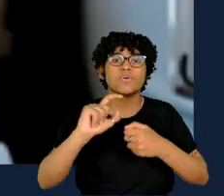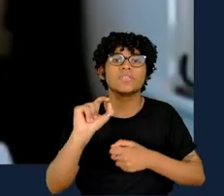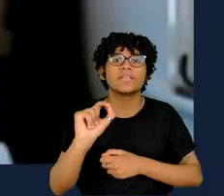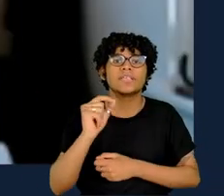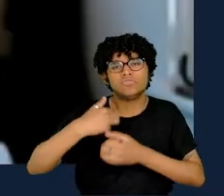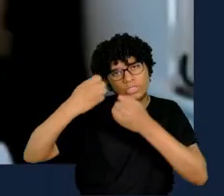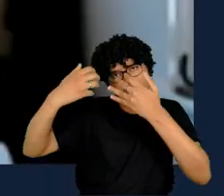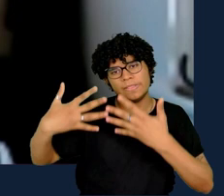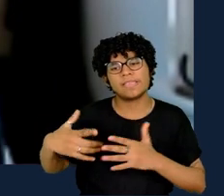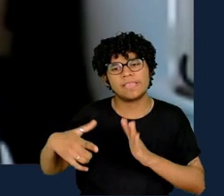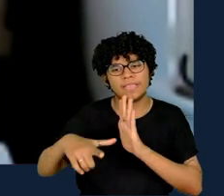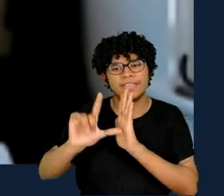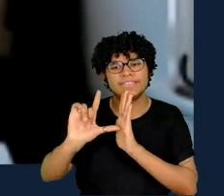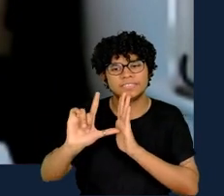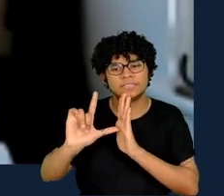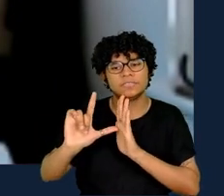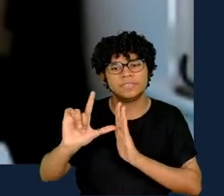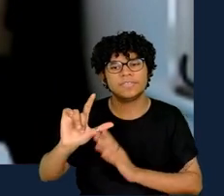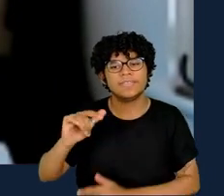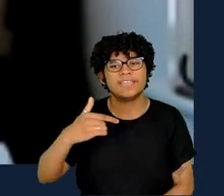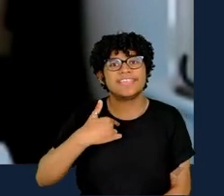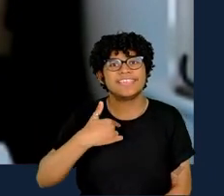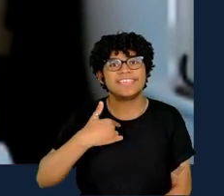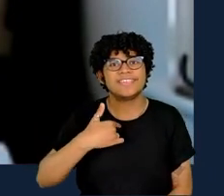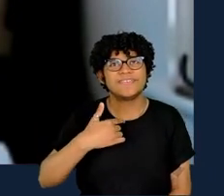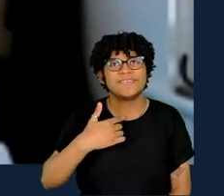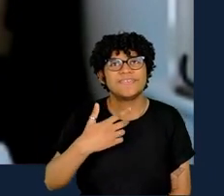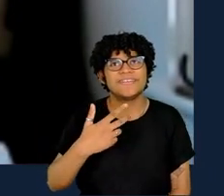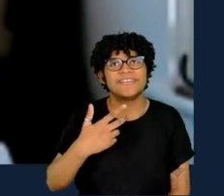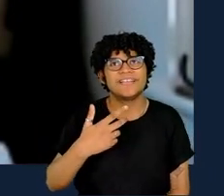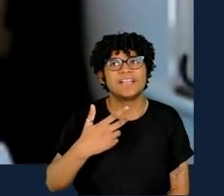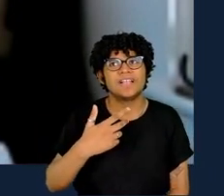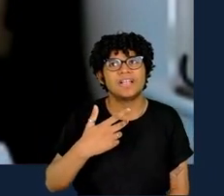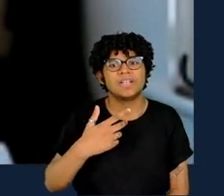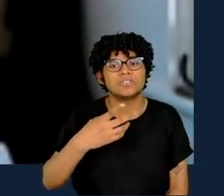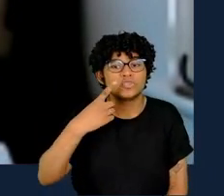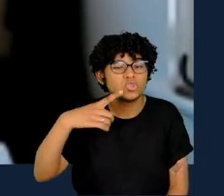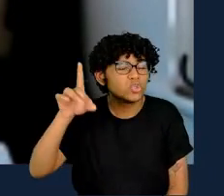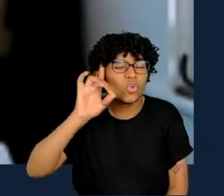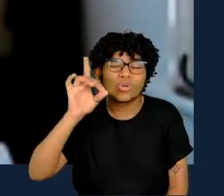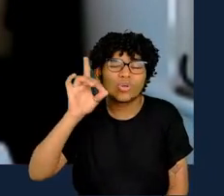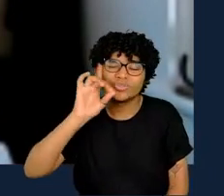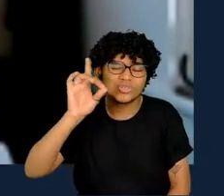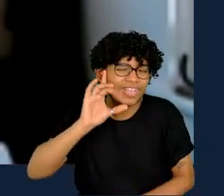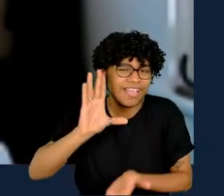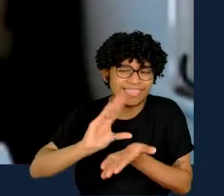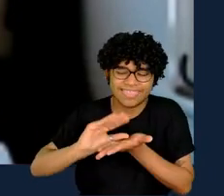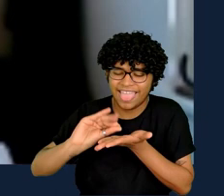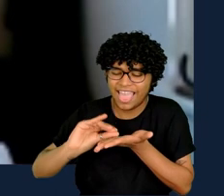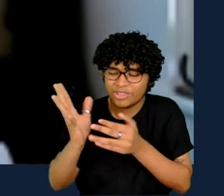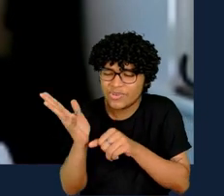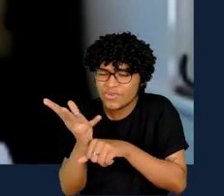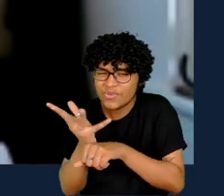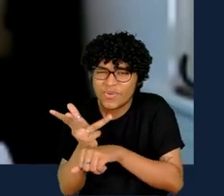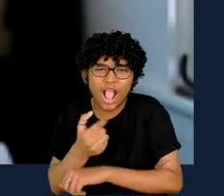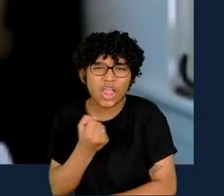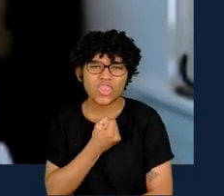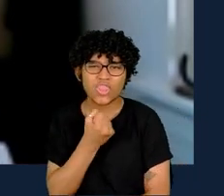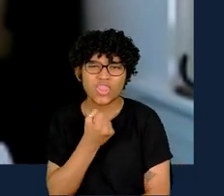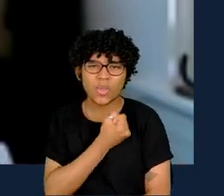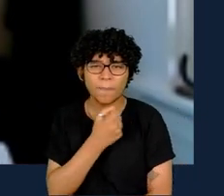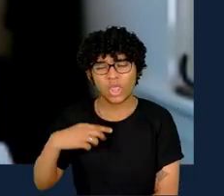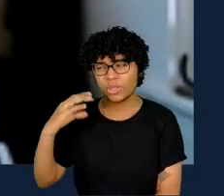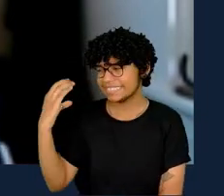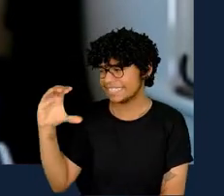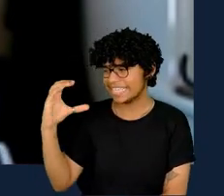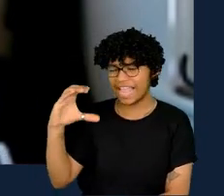é, eu passo meus dias em conjuntos de dados quantitativos, eu sou um cientista de dados por treinamento,